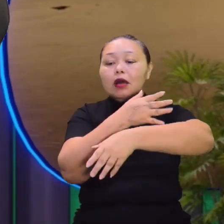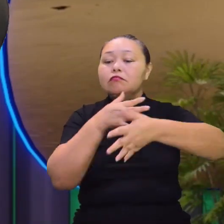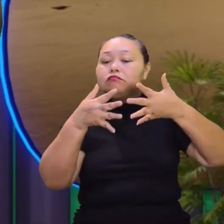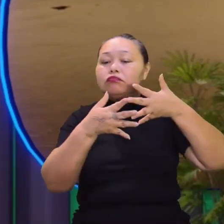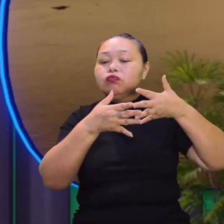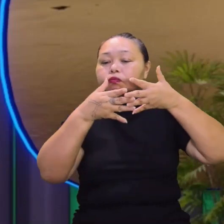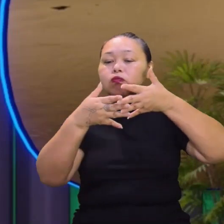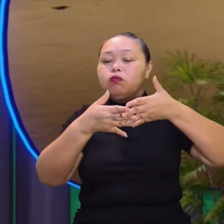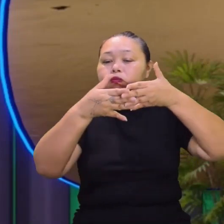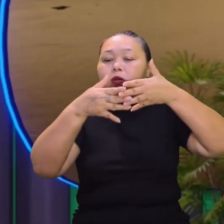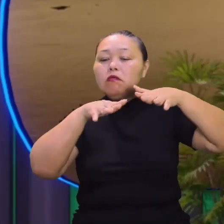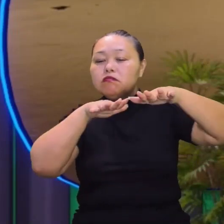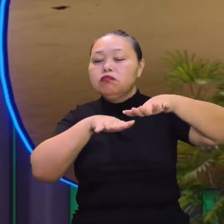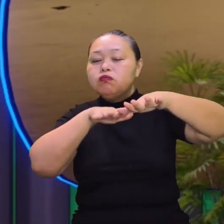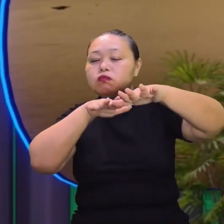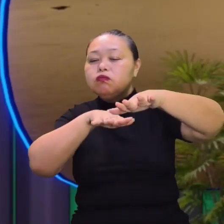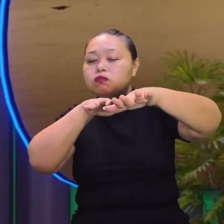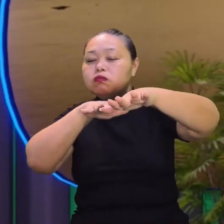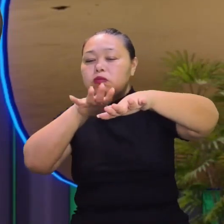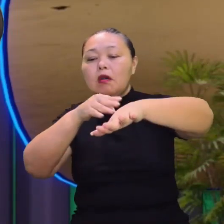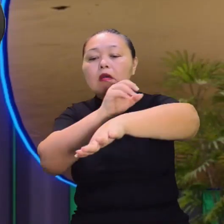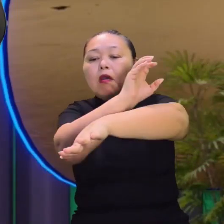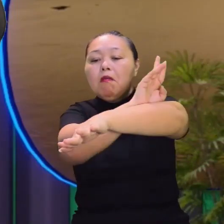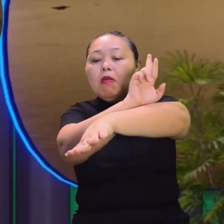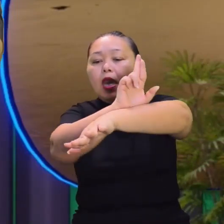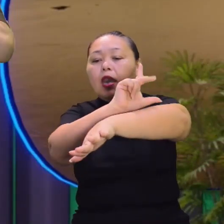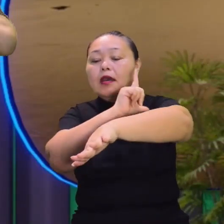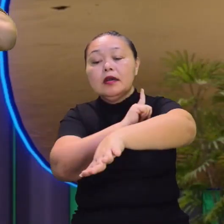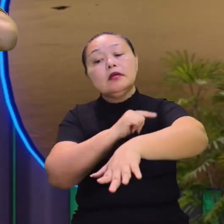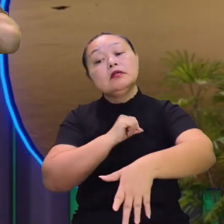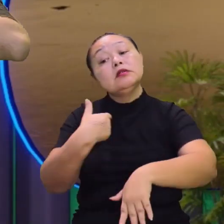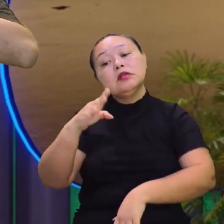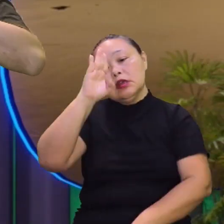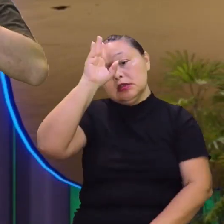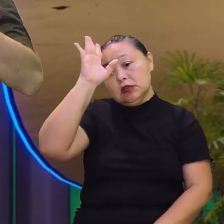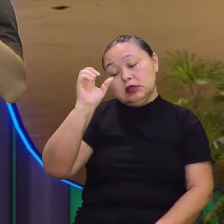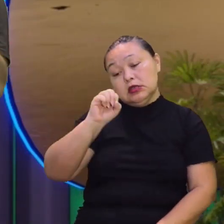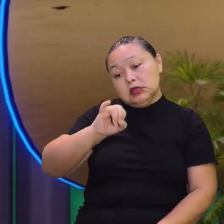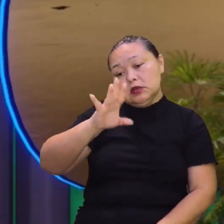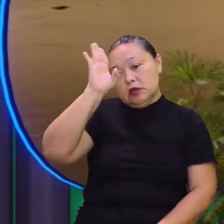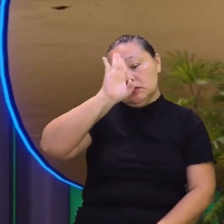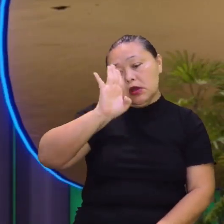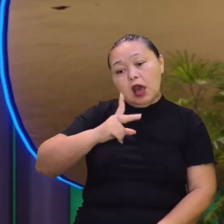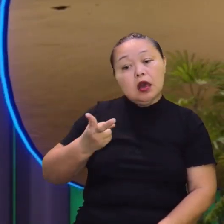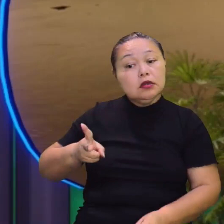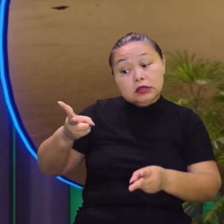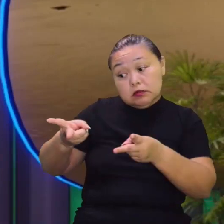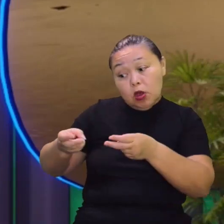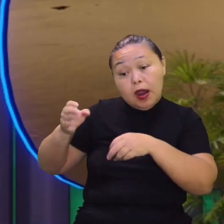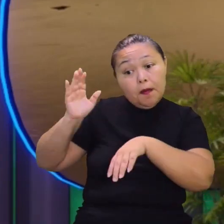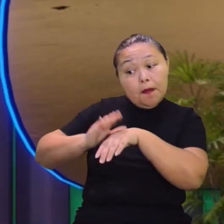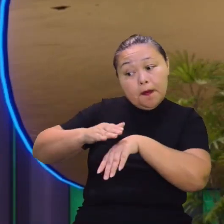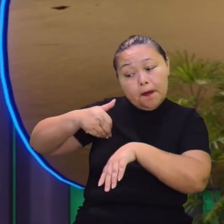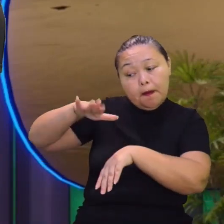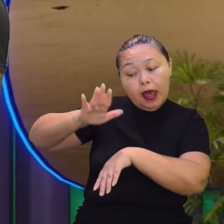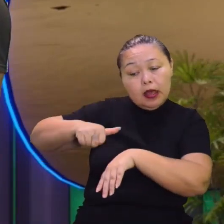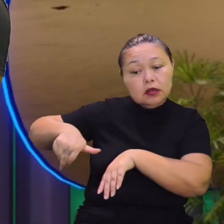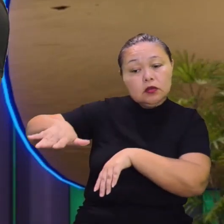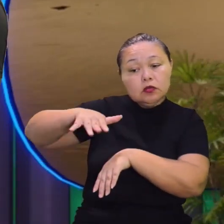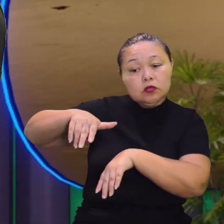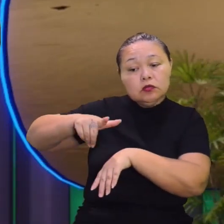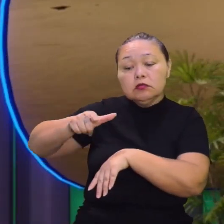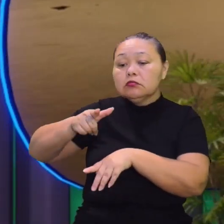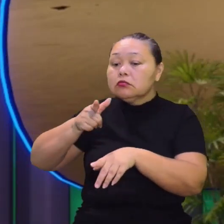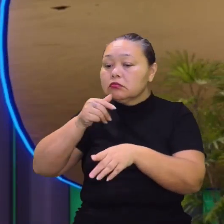Entendeu? Então, se nós pudéssemos, se o Brasil tivesse um pensamento de explorar mais essa questão